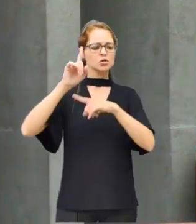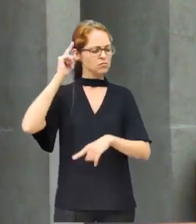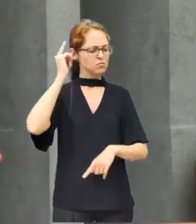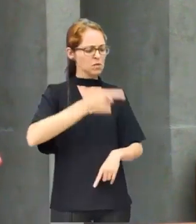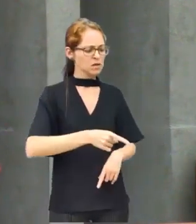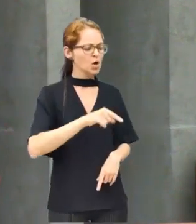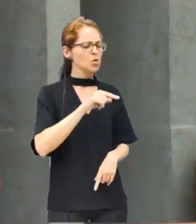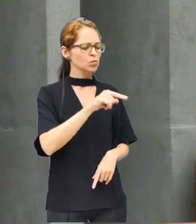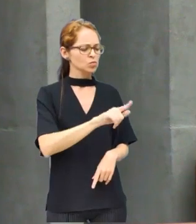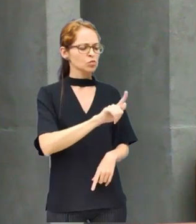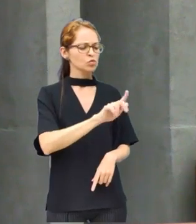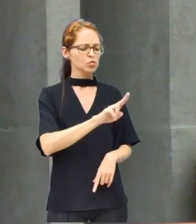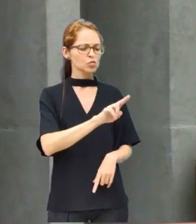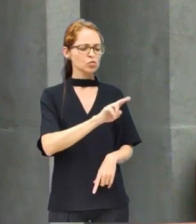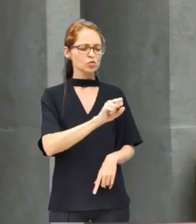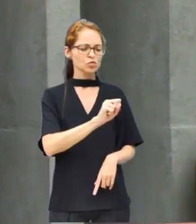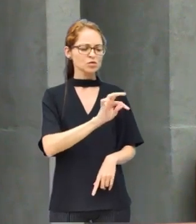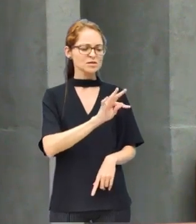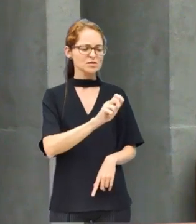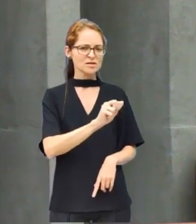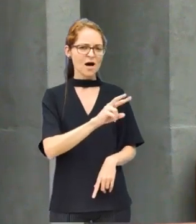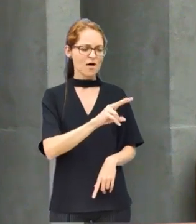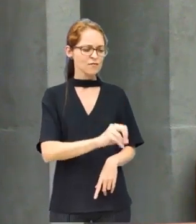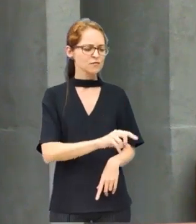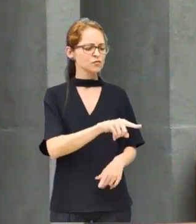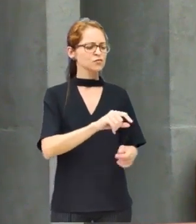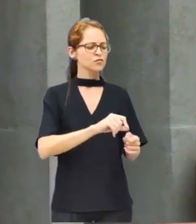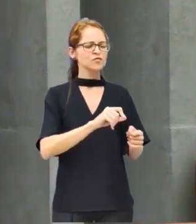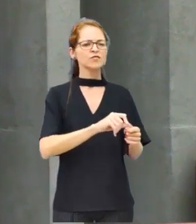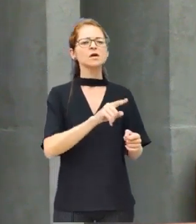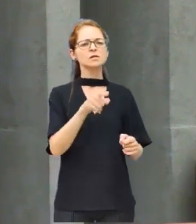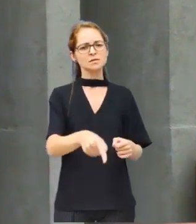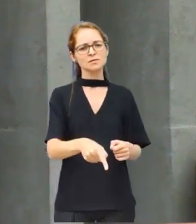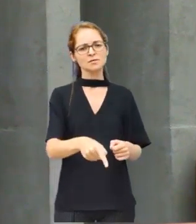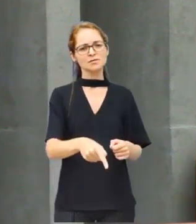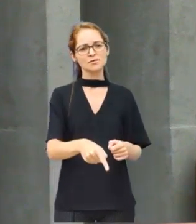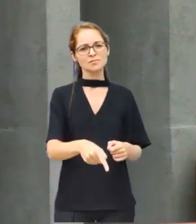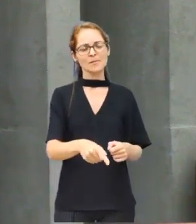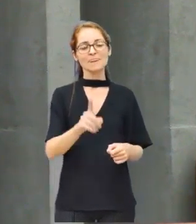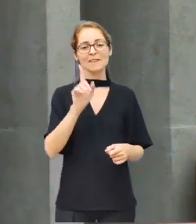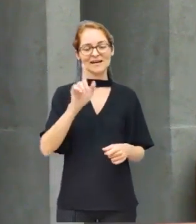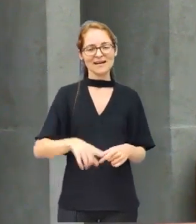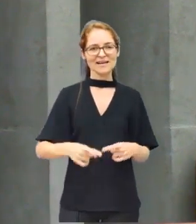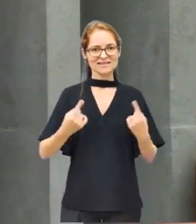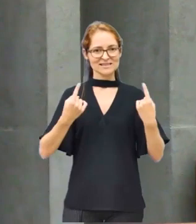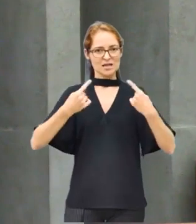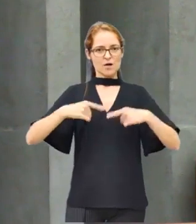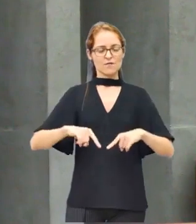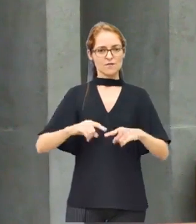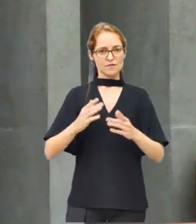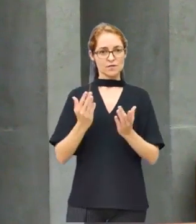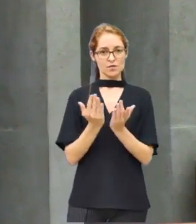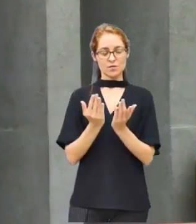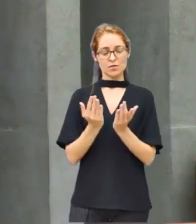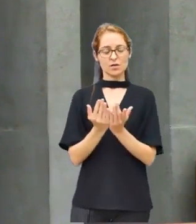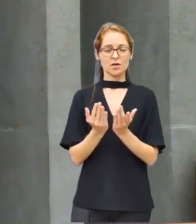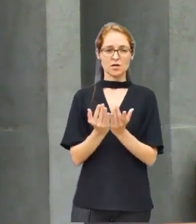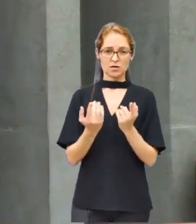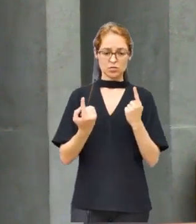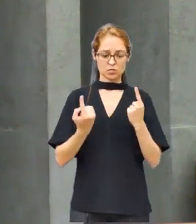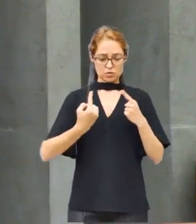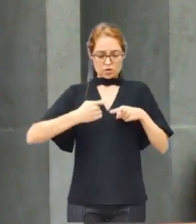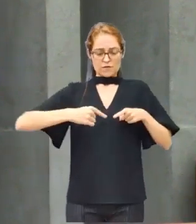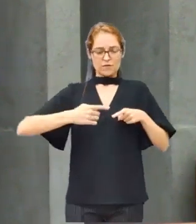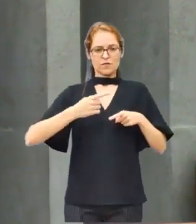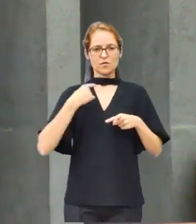muito mais fácil para cada um de nós. E o grande desafio que nós temos como cristãos, nós sabemos que por muitas vezes, talvez na maioria delas,